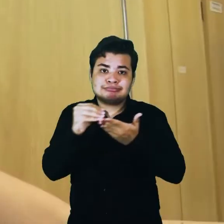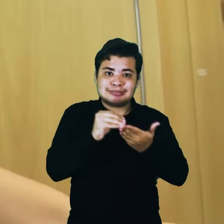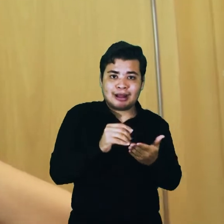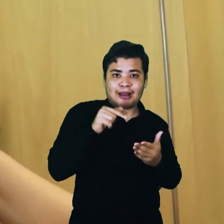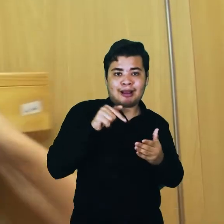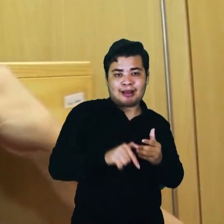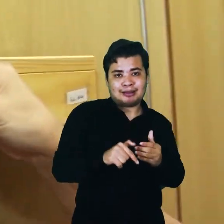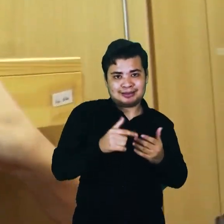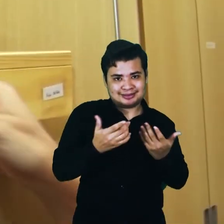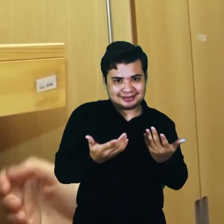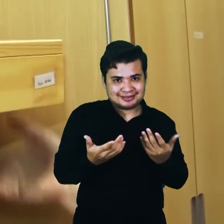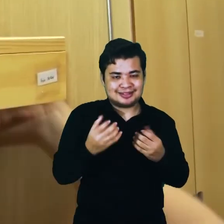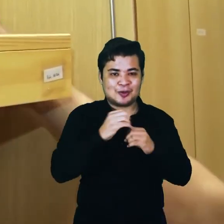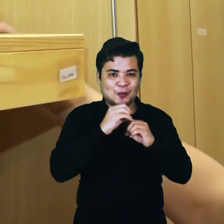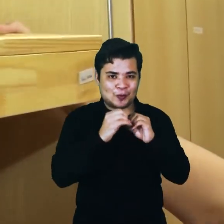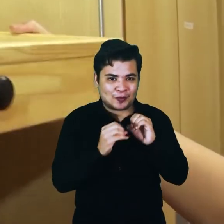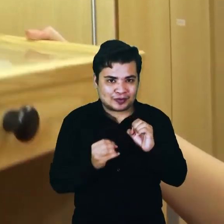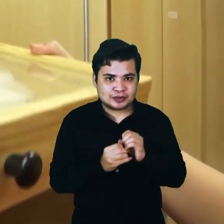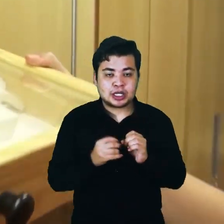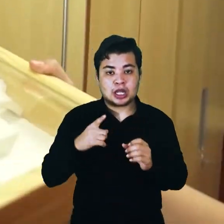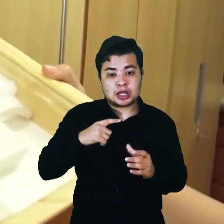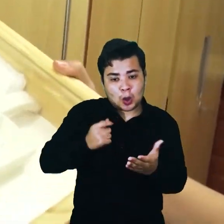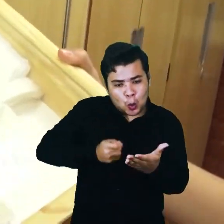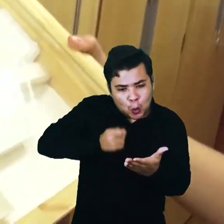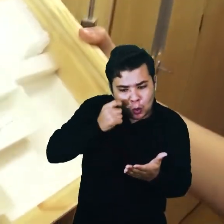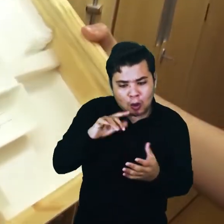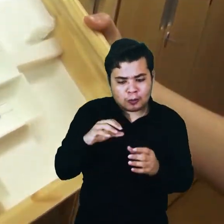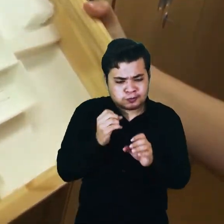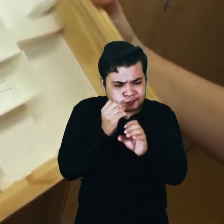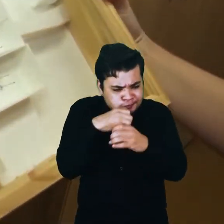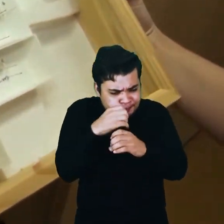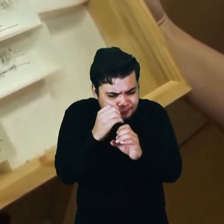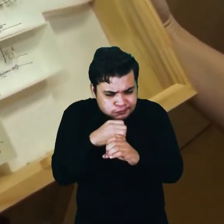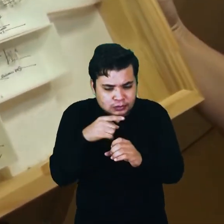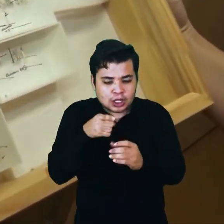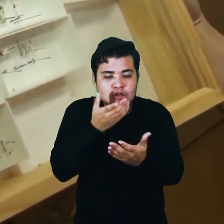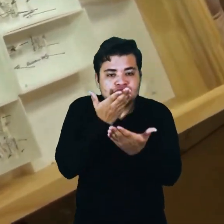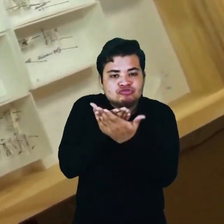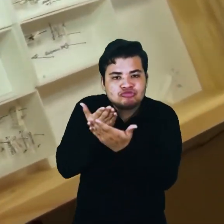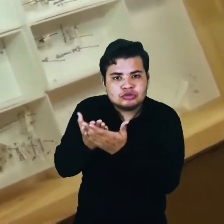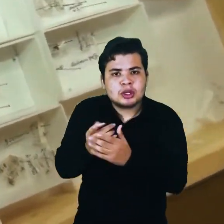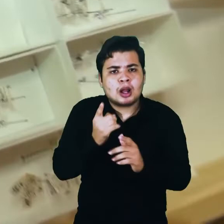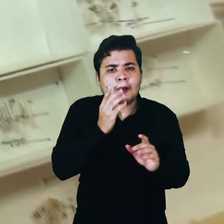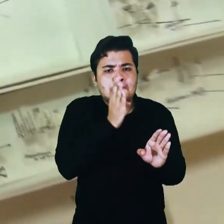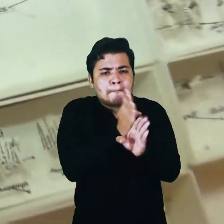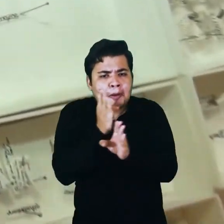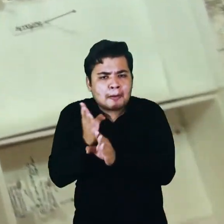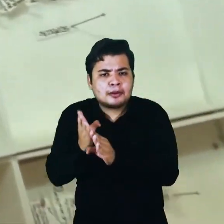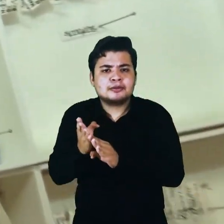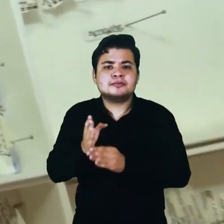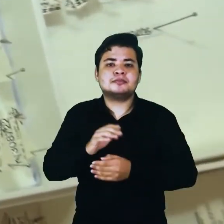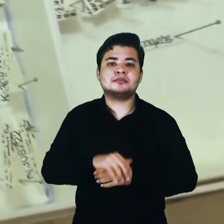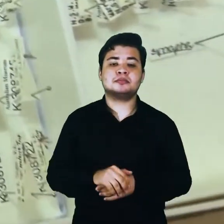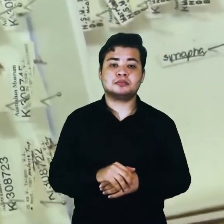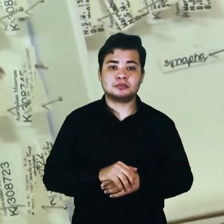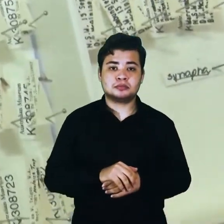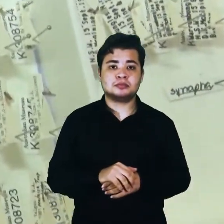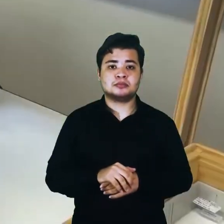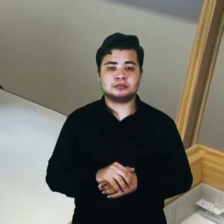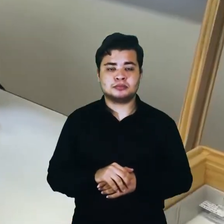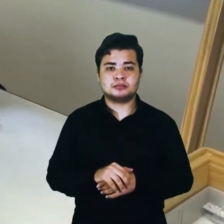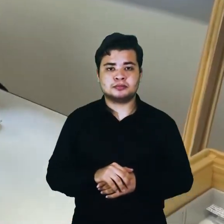auxílio de lupas e microscópios, a gente estuda e identifica esse material. Então ele é feito a posteriori, depois da etapa do